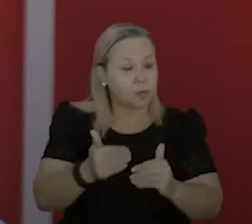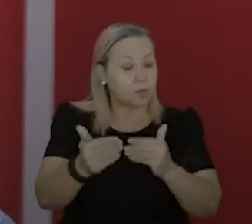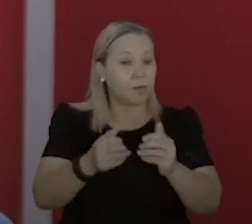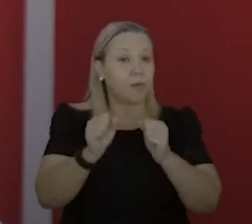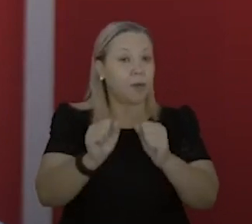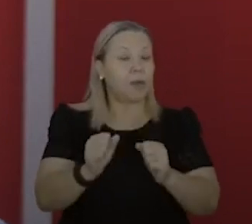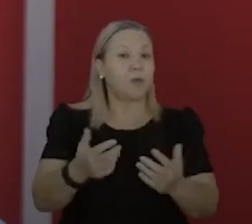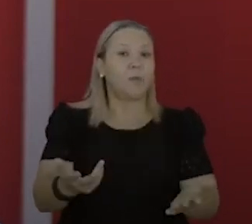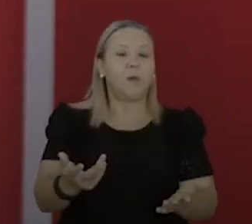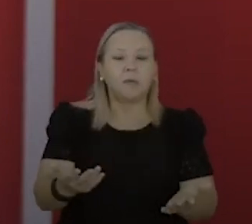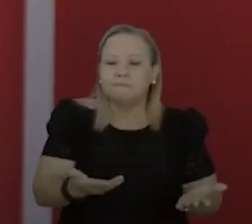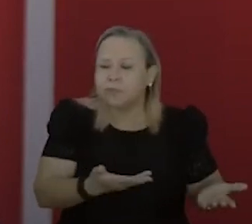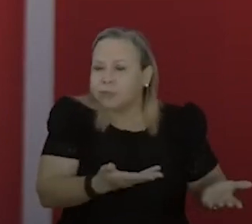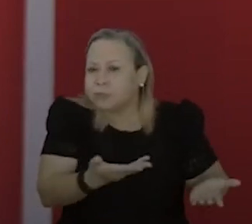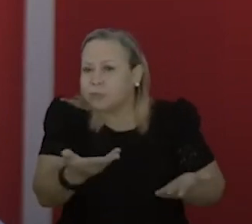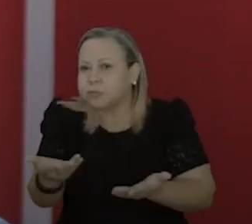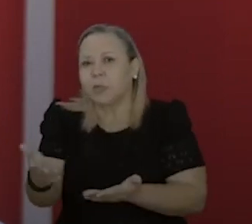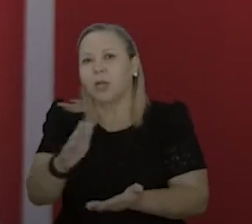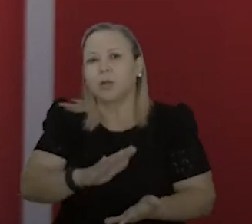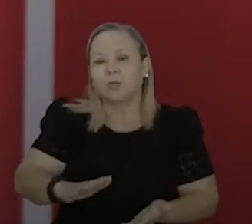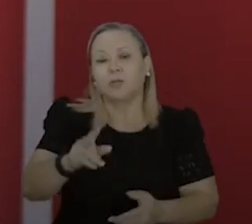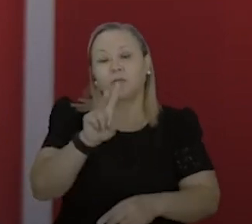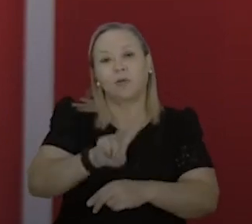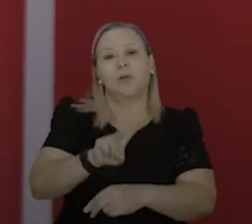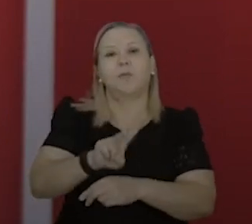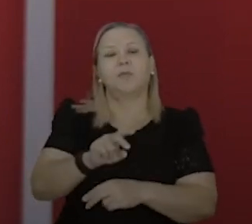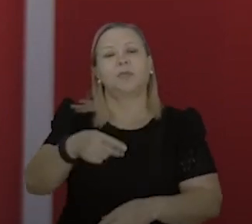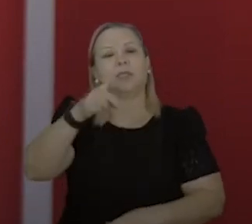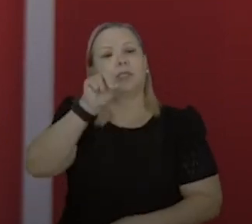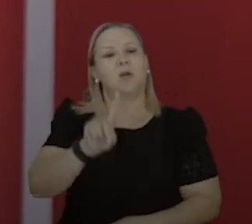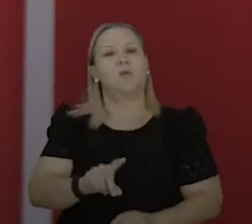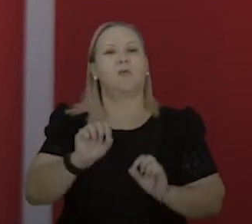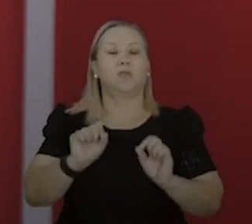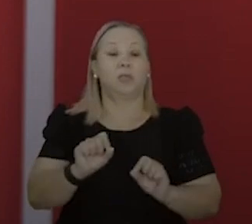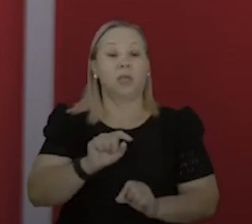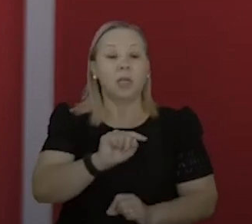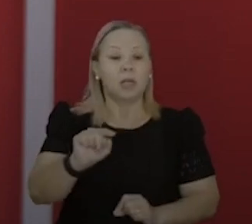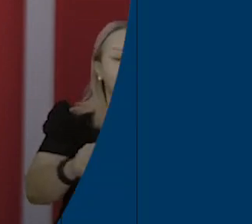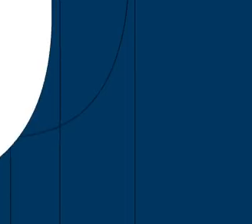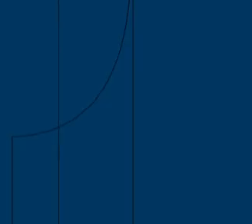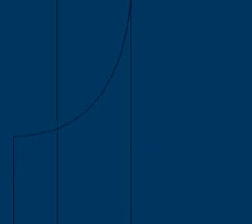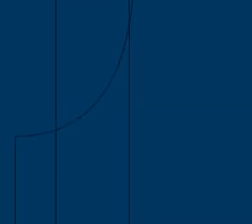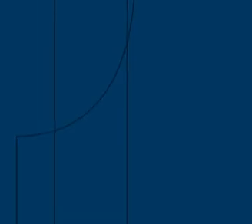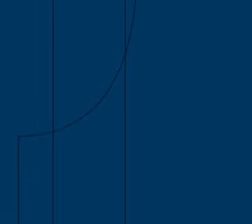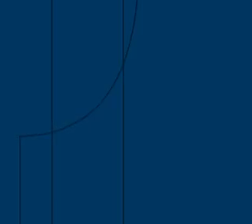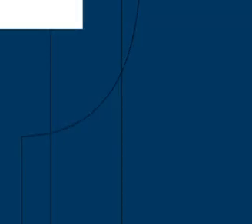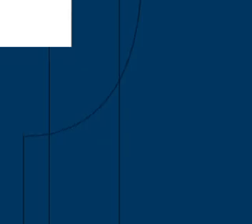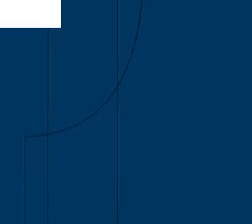levar todos, todos juntos, com a proteção, com os direitos, e é isso que nós queremos.